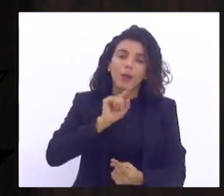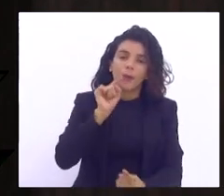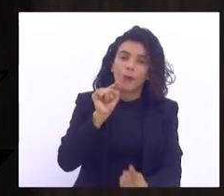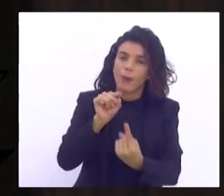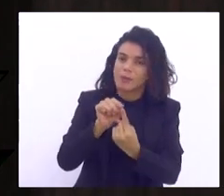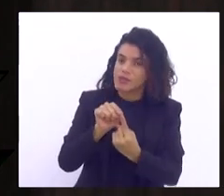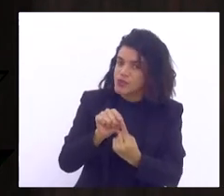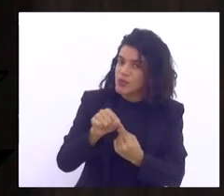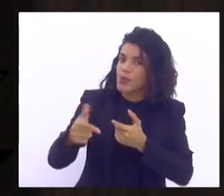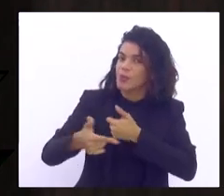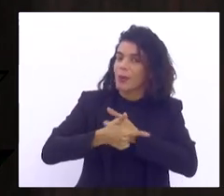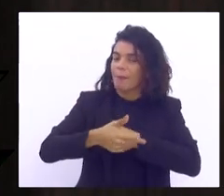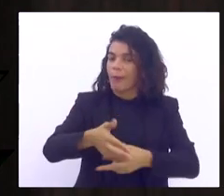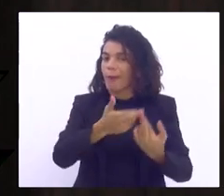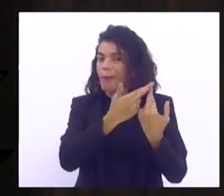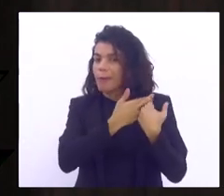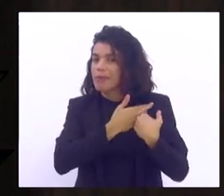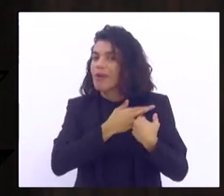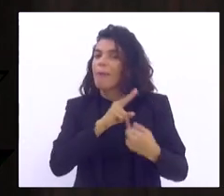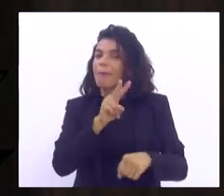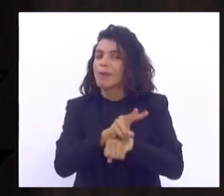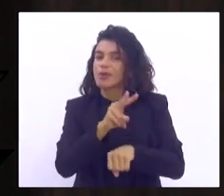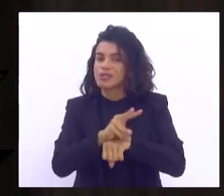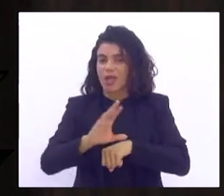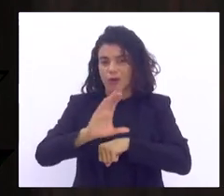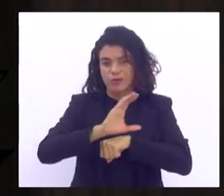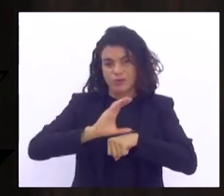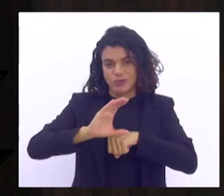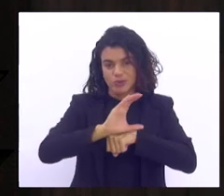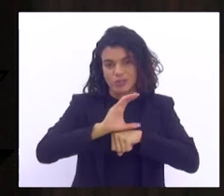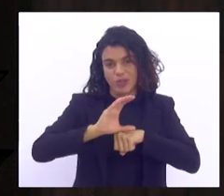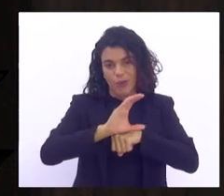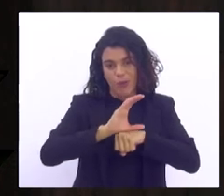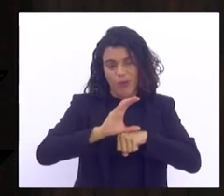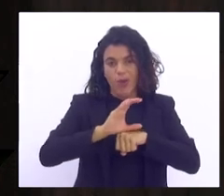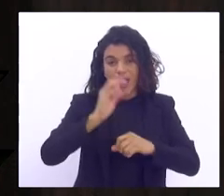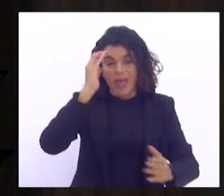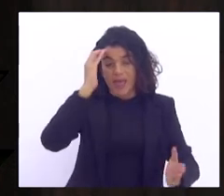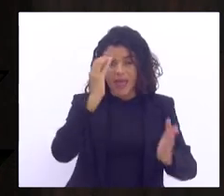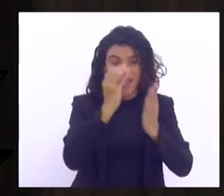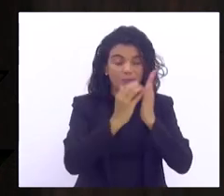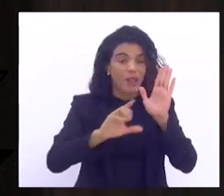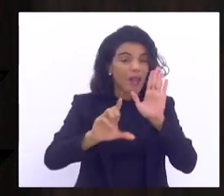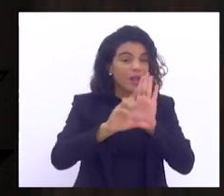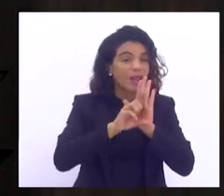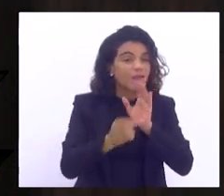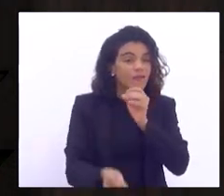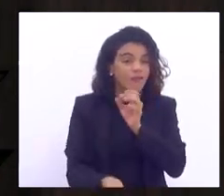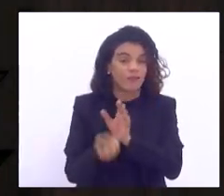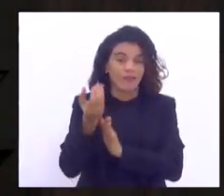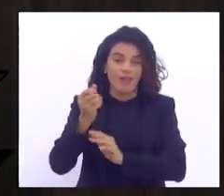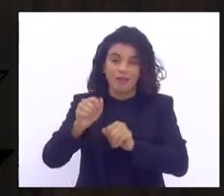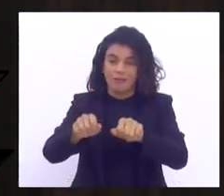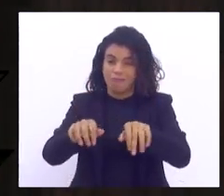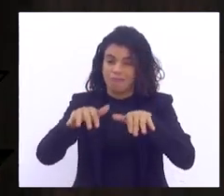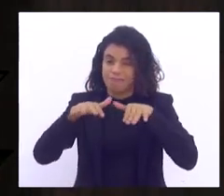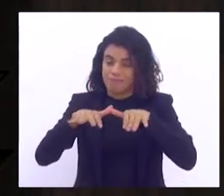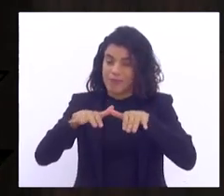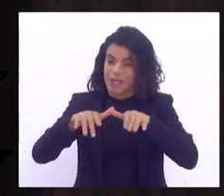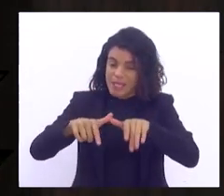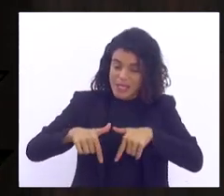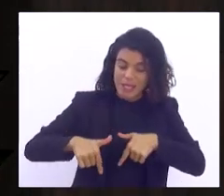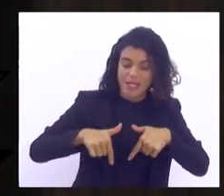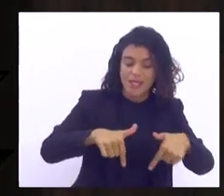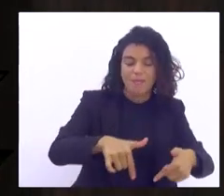melhor, como papel constitucional, fazer o quê? Respeitar a lei que foi feita no parlamento e aplicar a lei ao